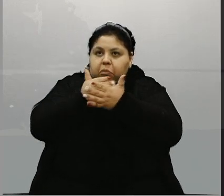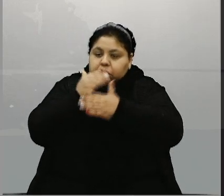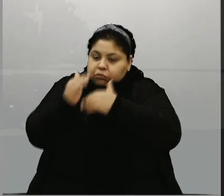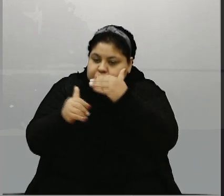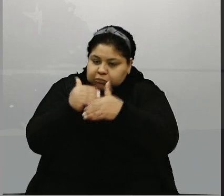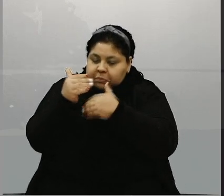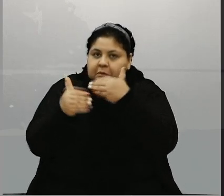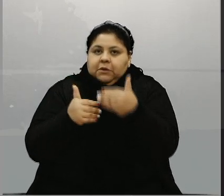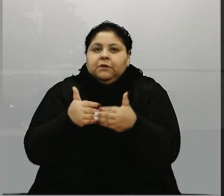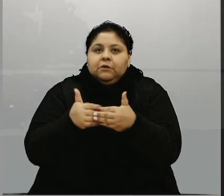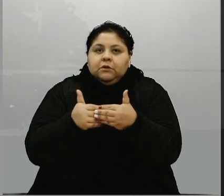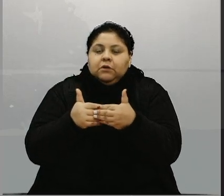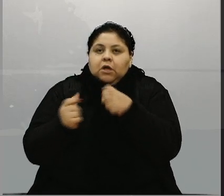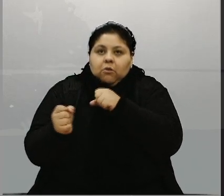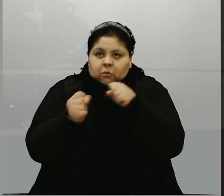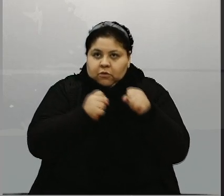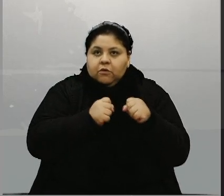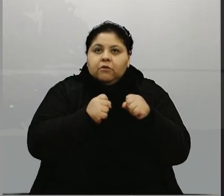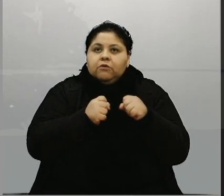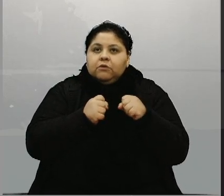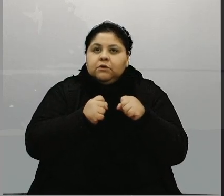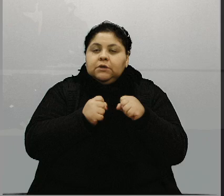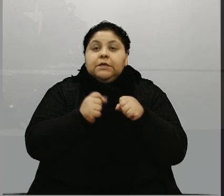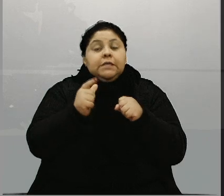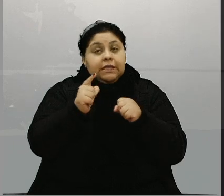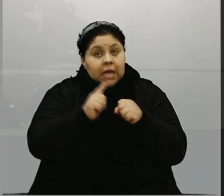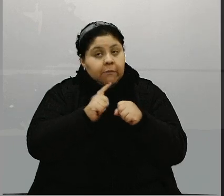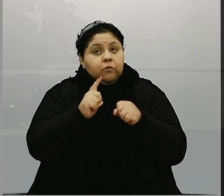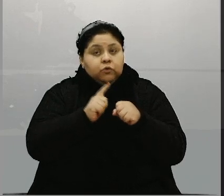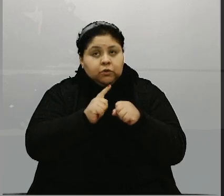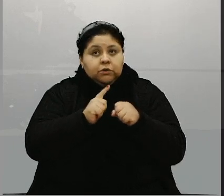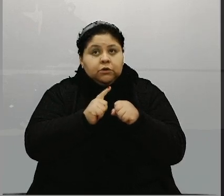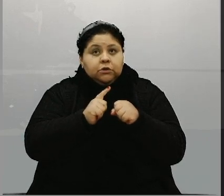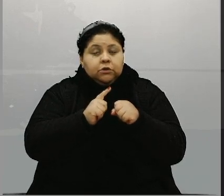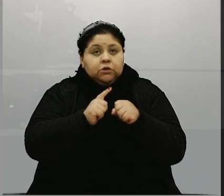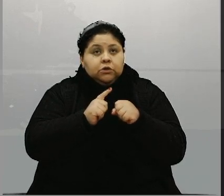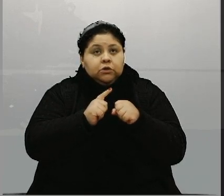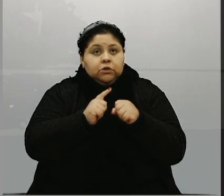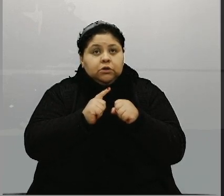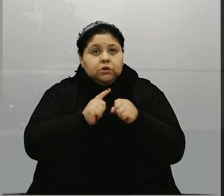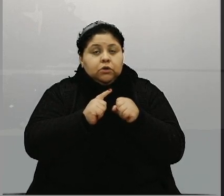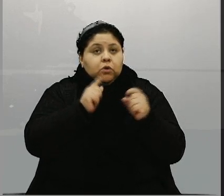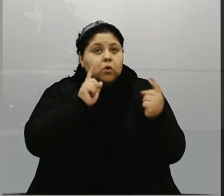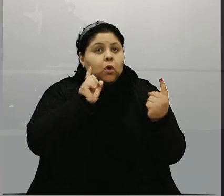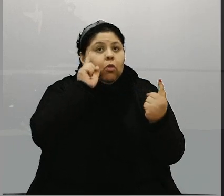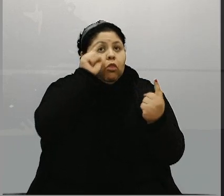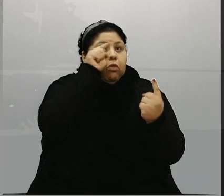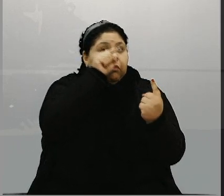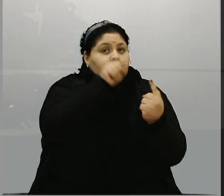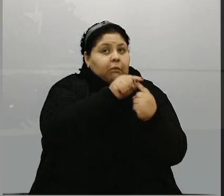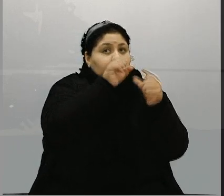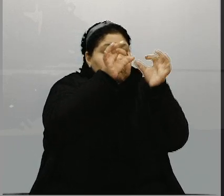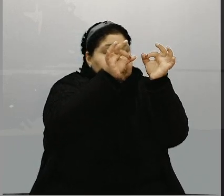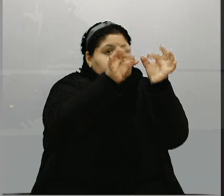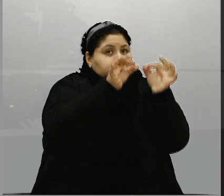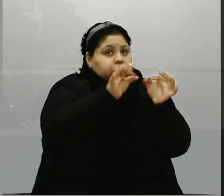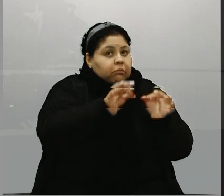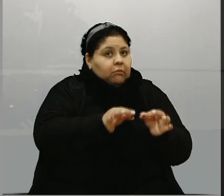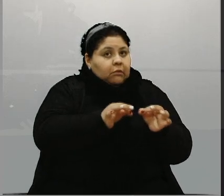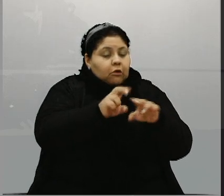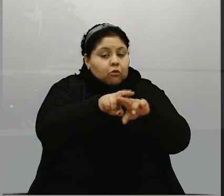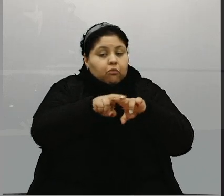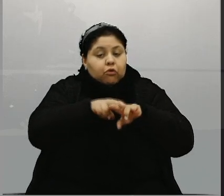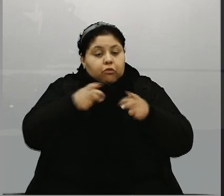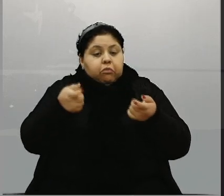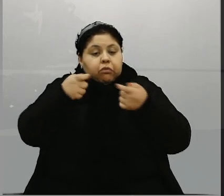longe, podemos e devemos ter um propósito bem específico. E para isso nós